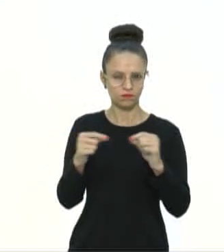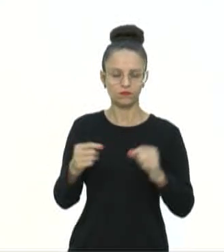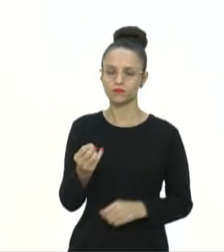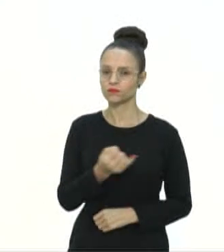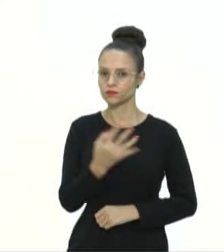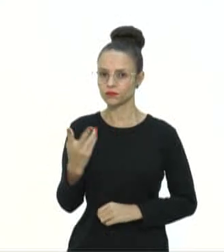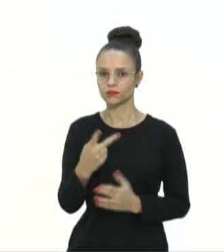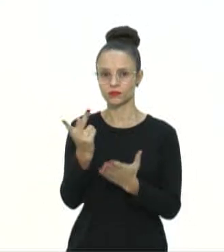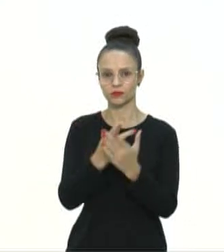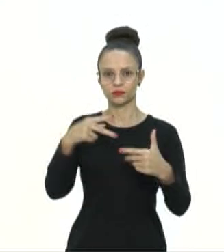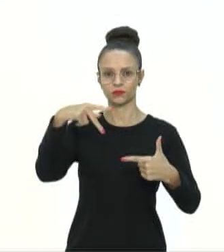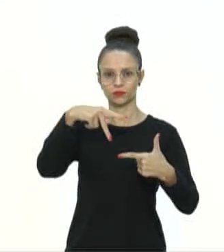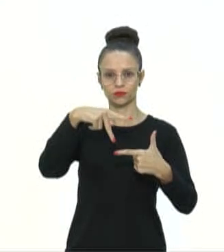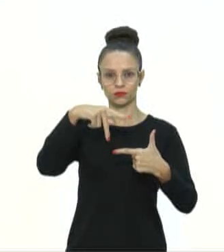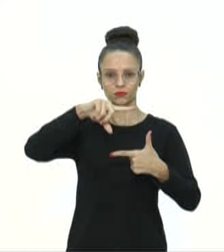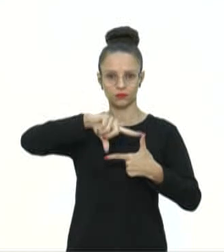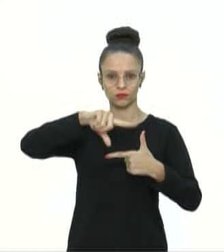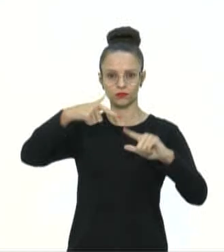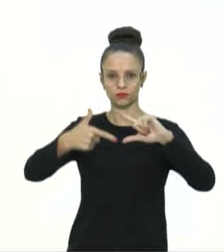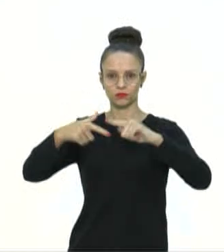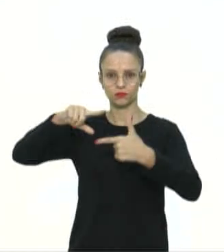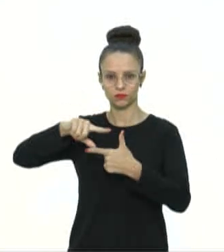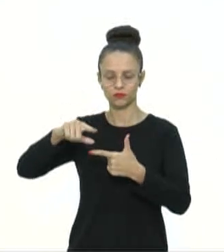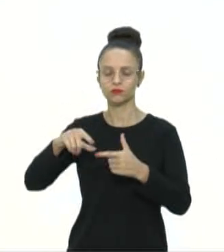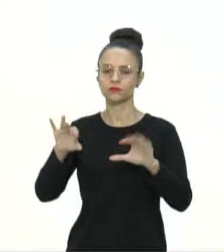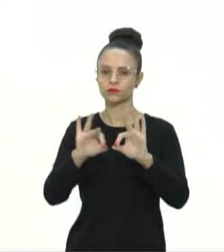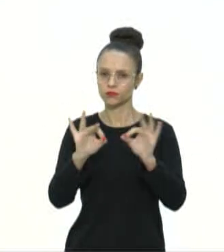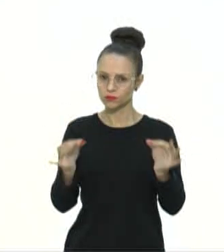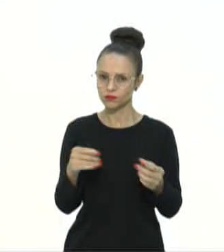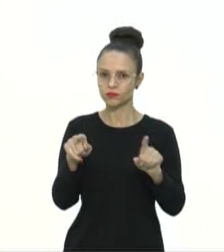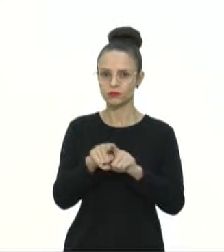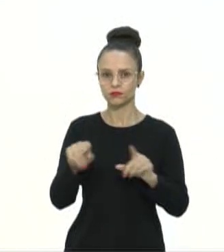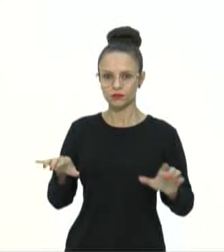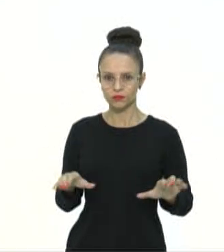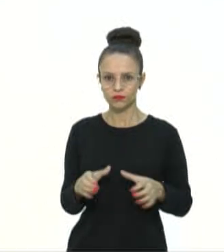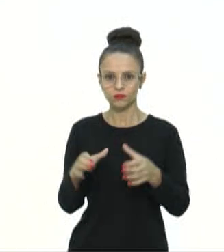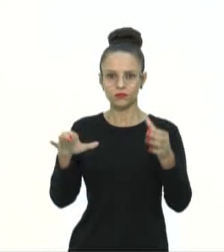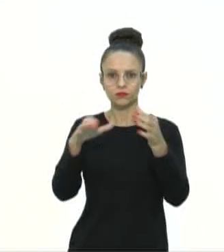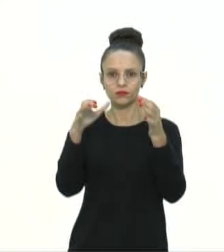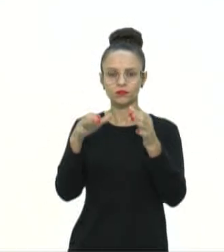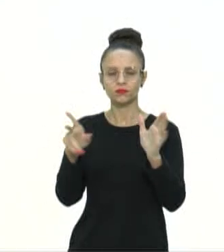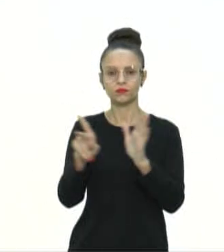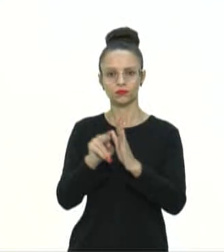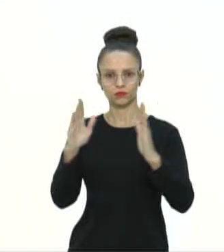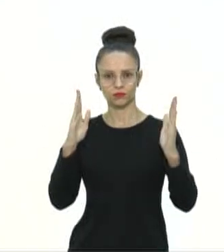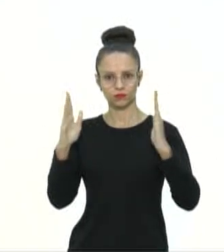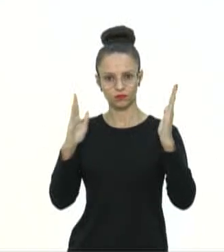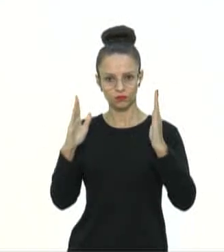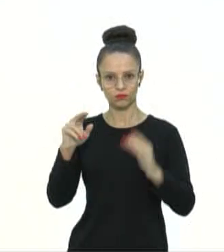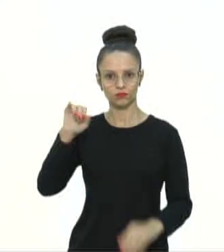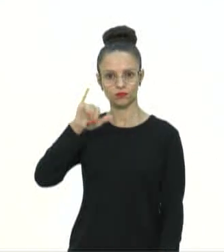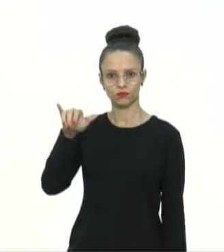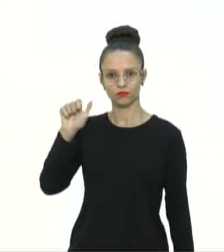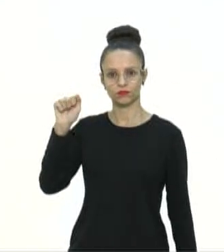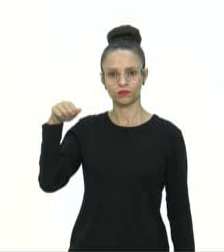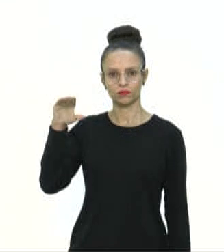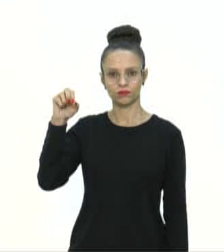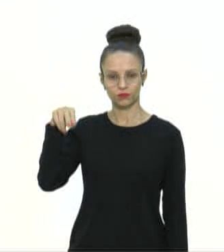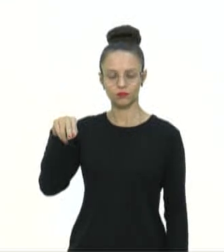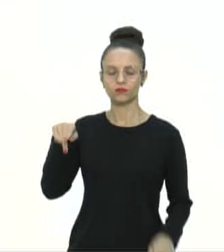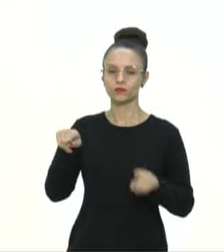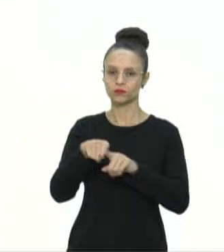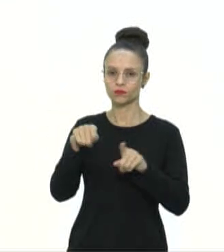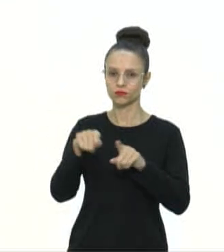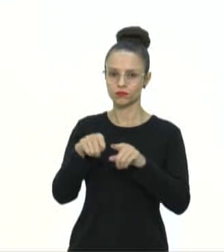desenhos geométricos e figuras simples compunham a cerâmica neolítica do período Jamon e nos sinos